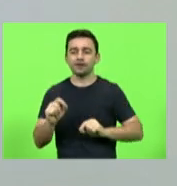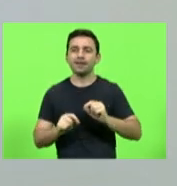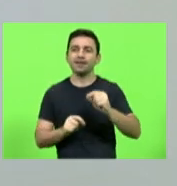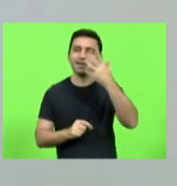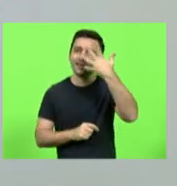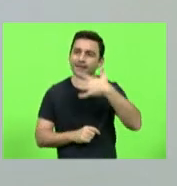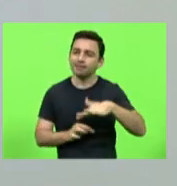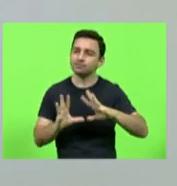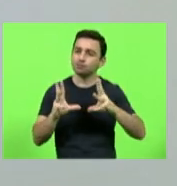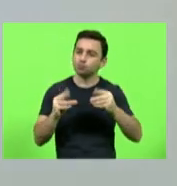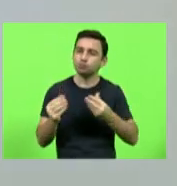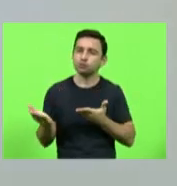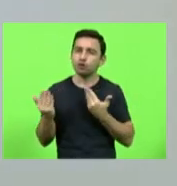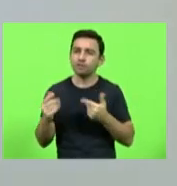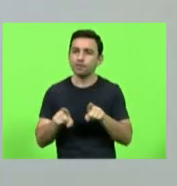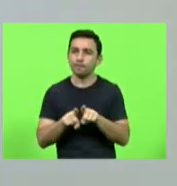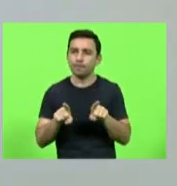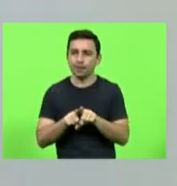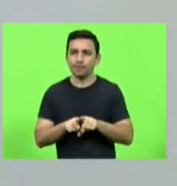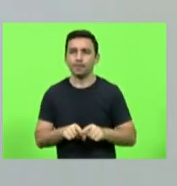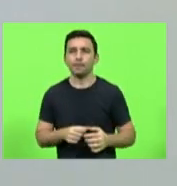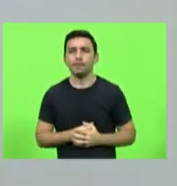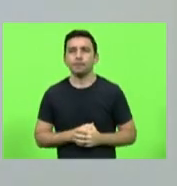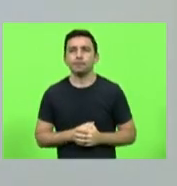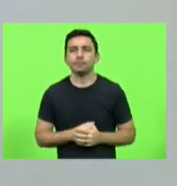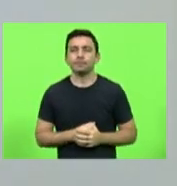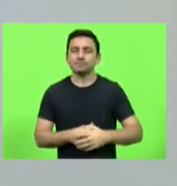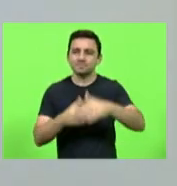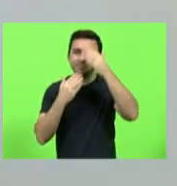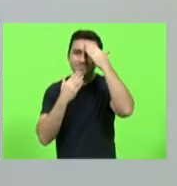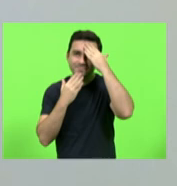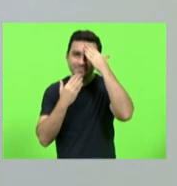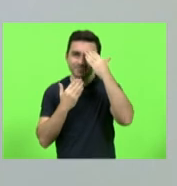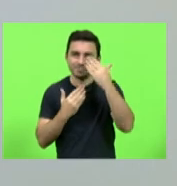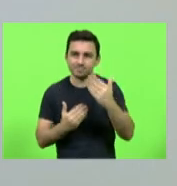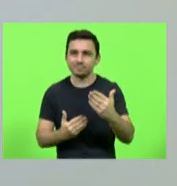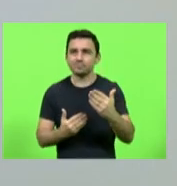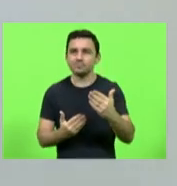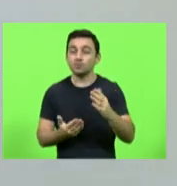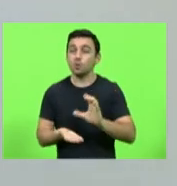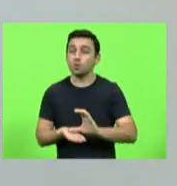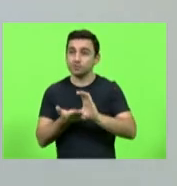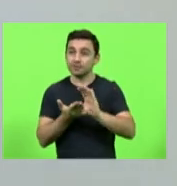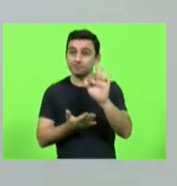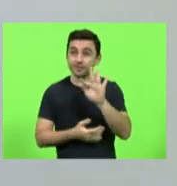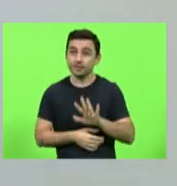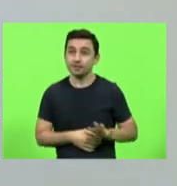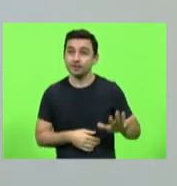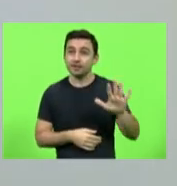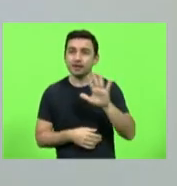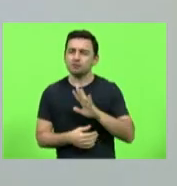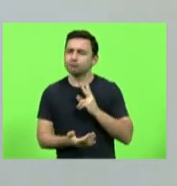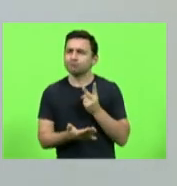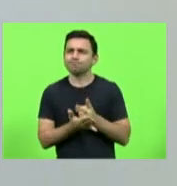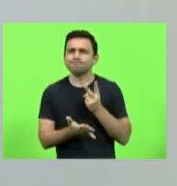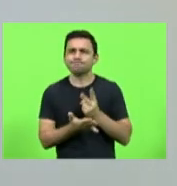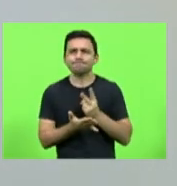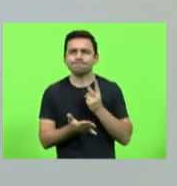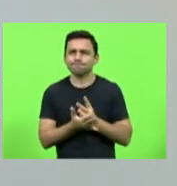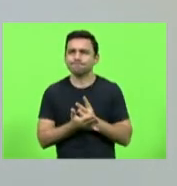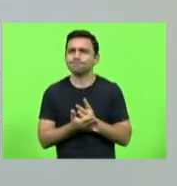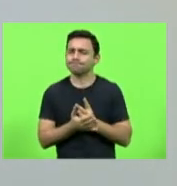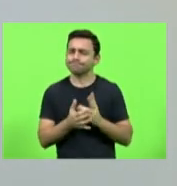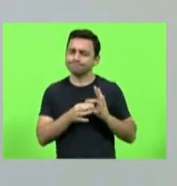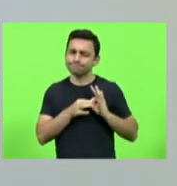e adolescentes do nosso Brasil. Muito obrigado e o Conselho Federal sempre estará à